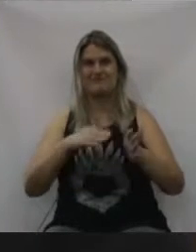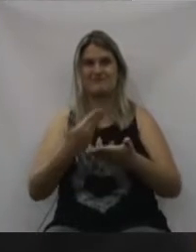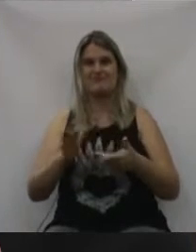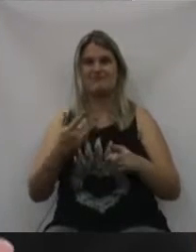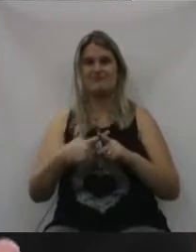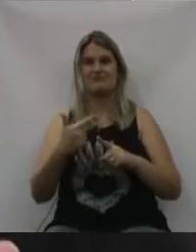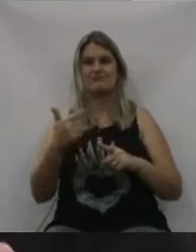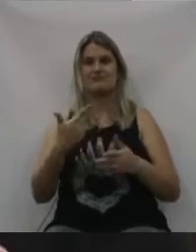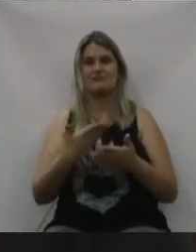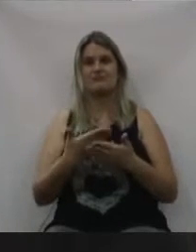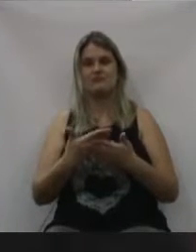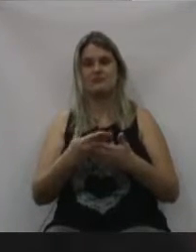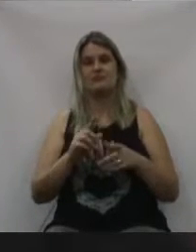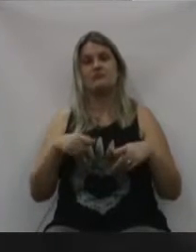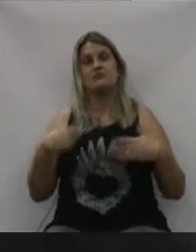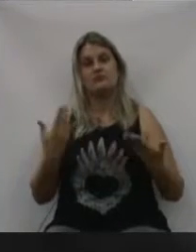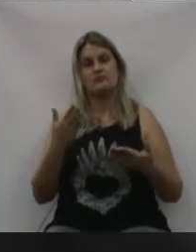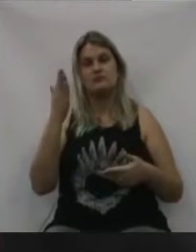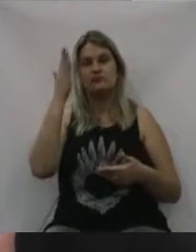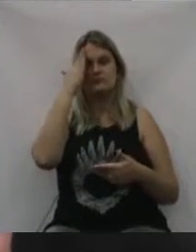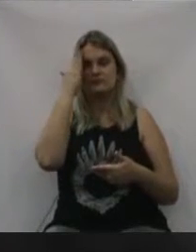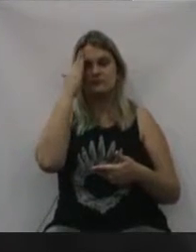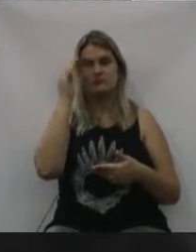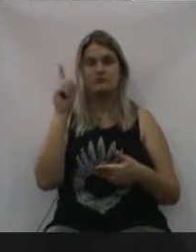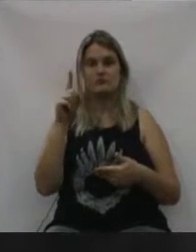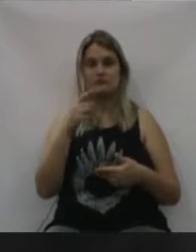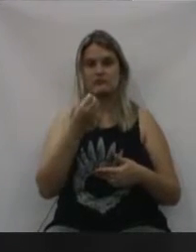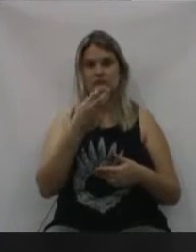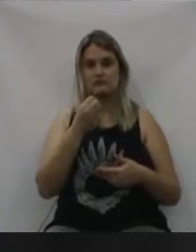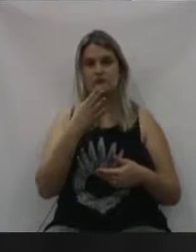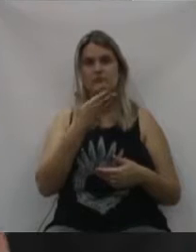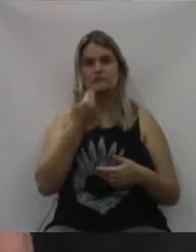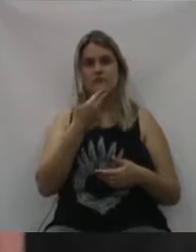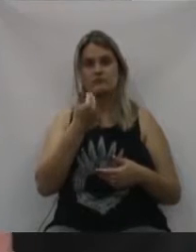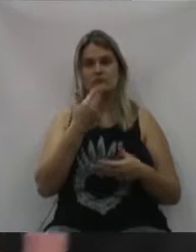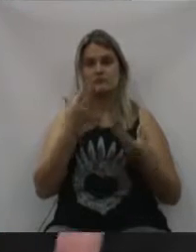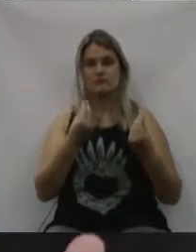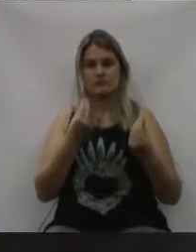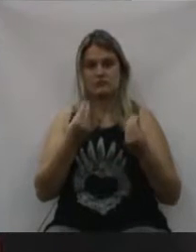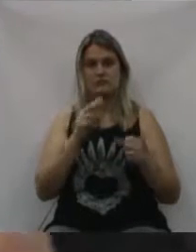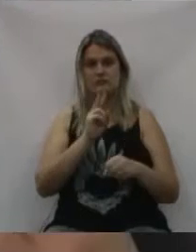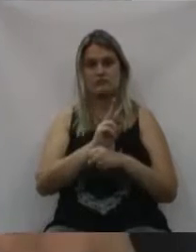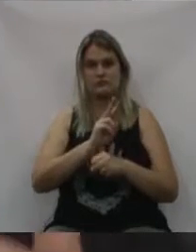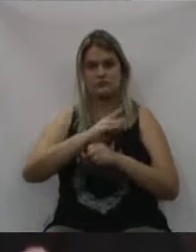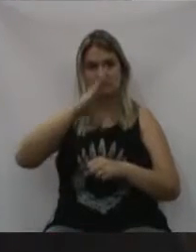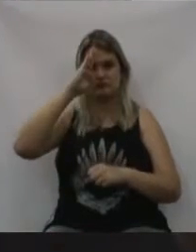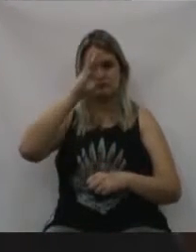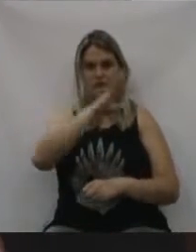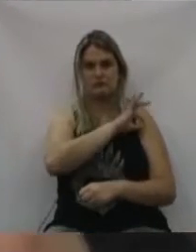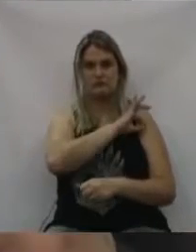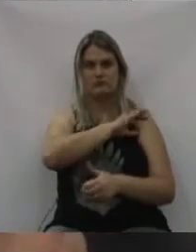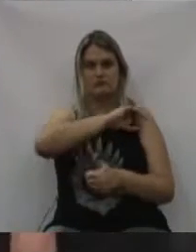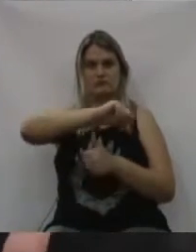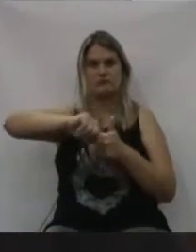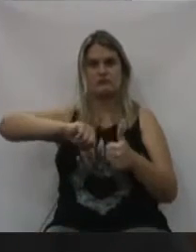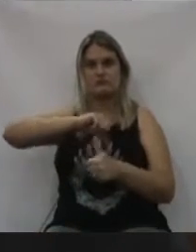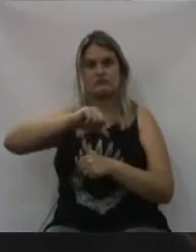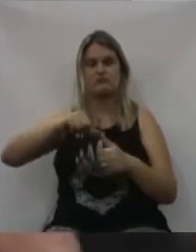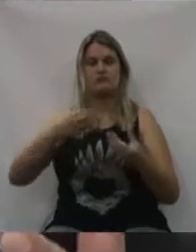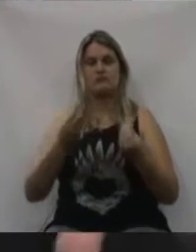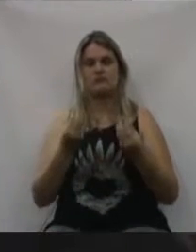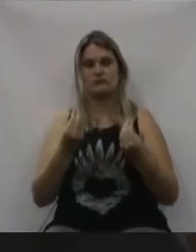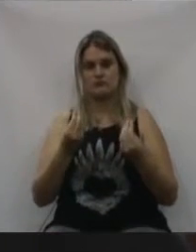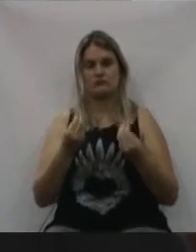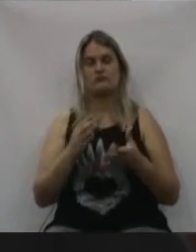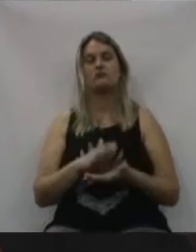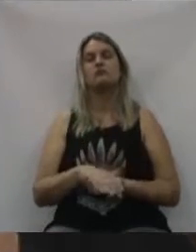o que dificulta tudo então a gente entende assim evidentemente que vai melhorar muuito a estrutura com esse Batalhão a transformação né